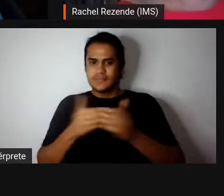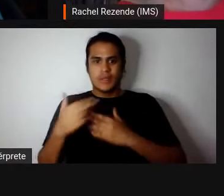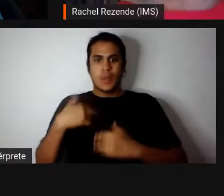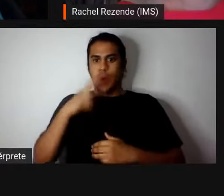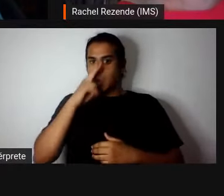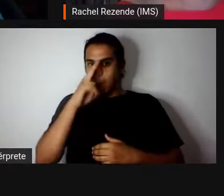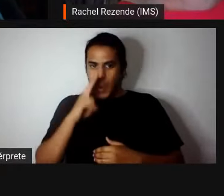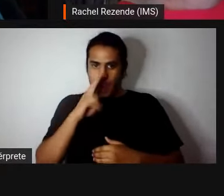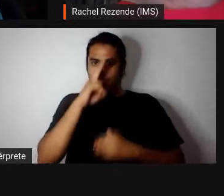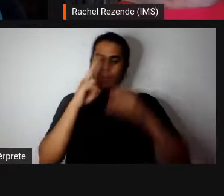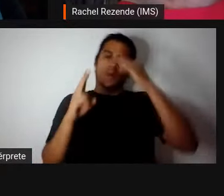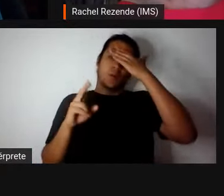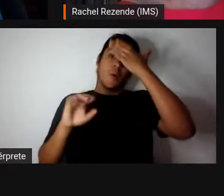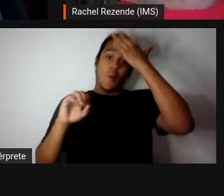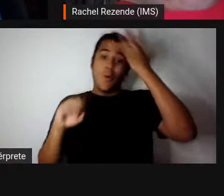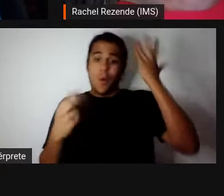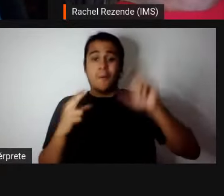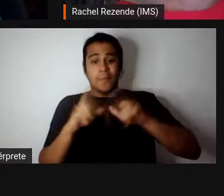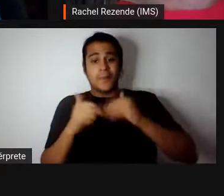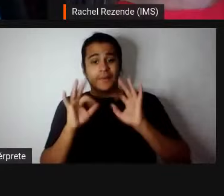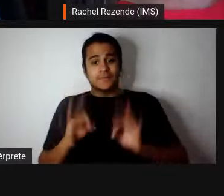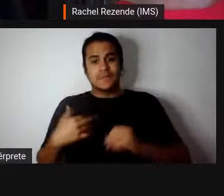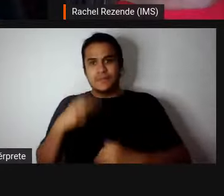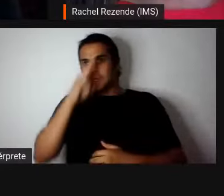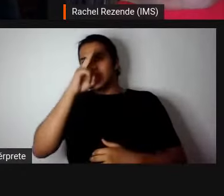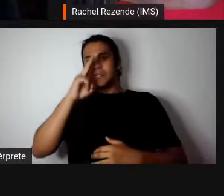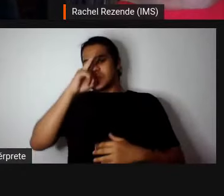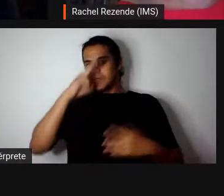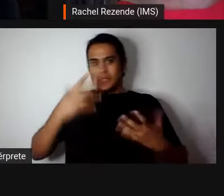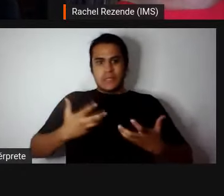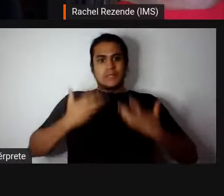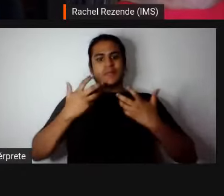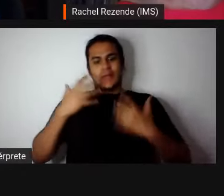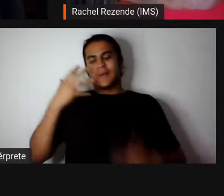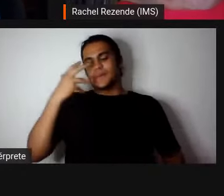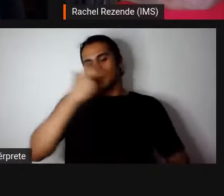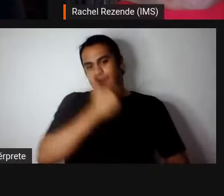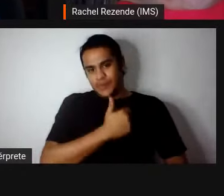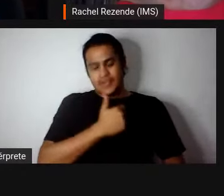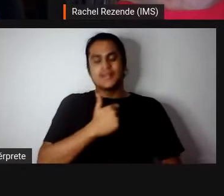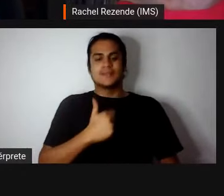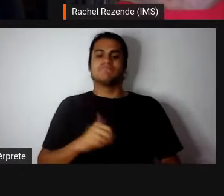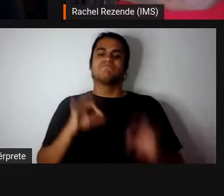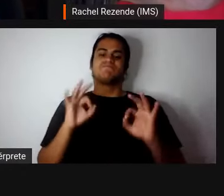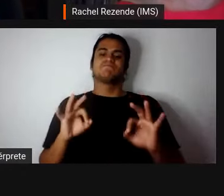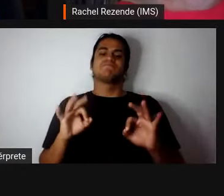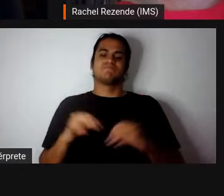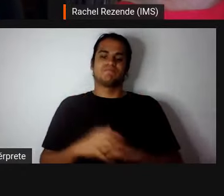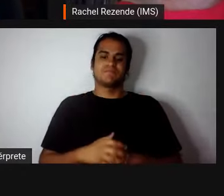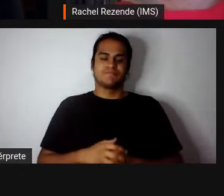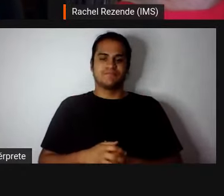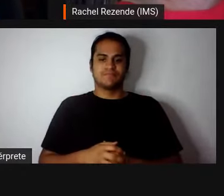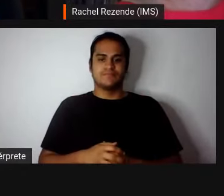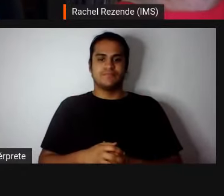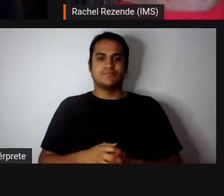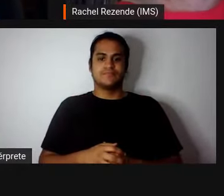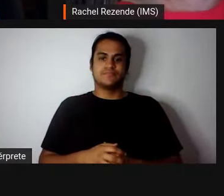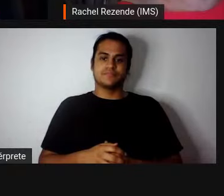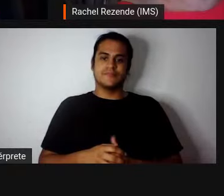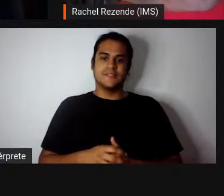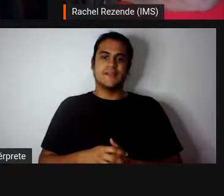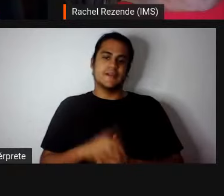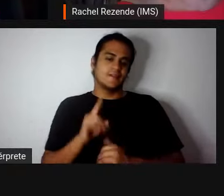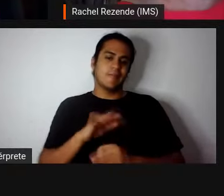ou justamente por conta de toda a intensidade. Tudo isso é muito bonito, é muito rico, mas é bonito também.